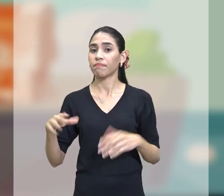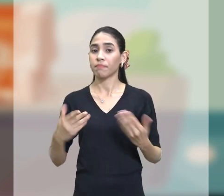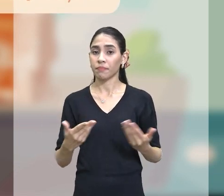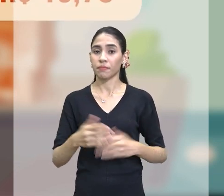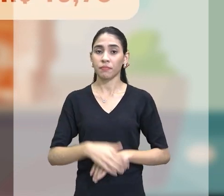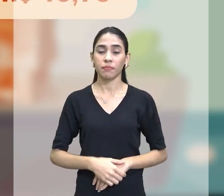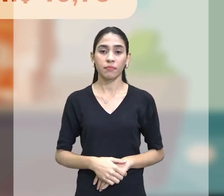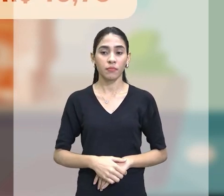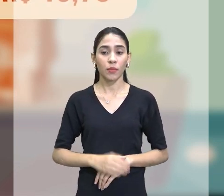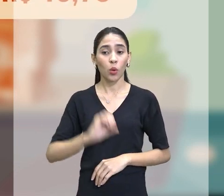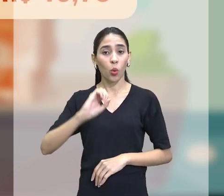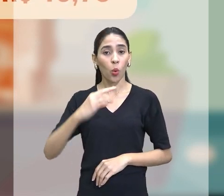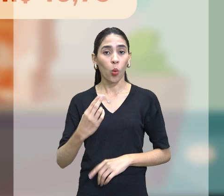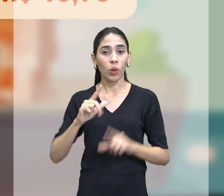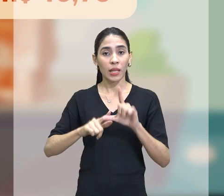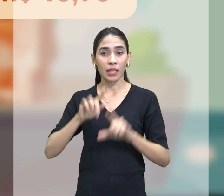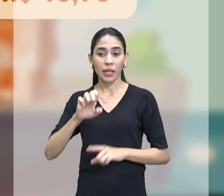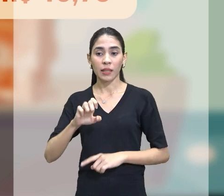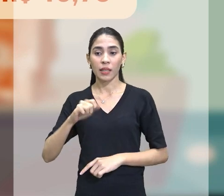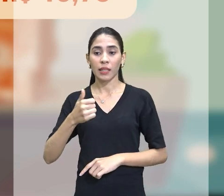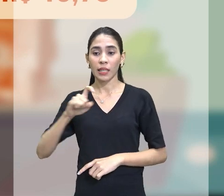15,23. Ou letra E, R$